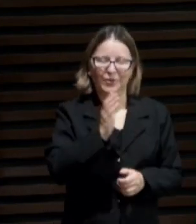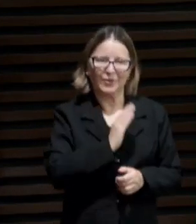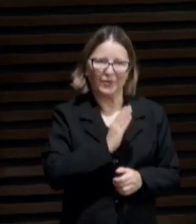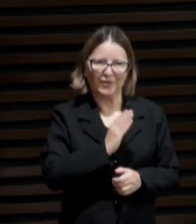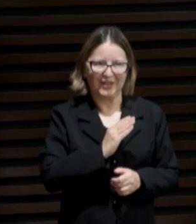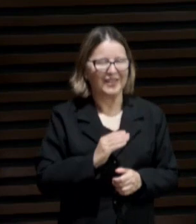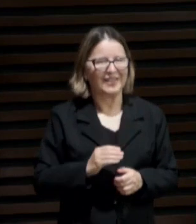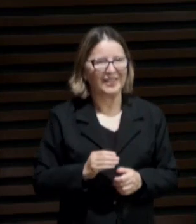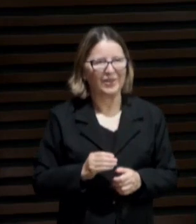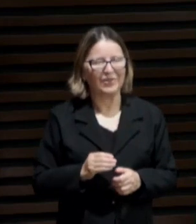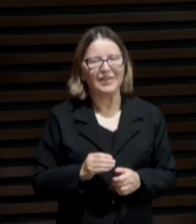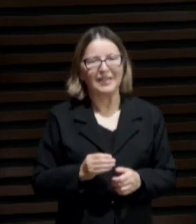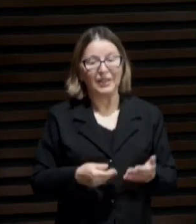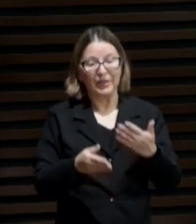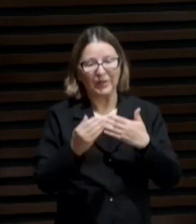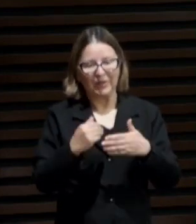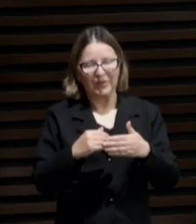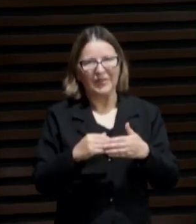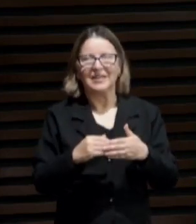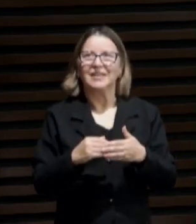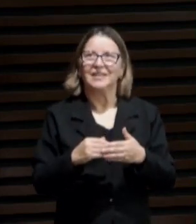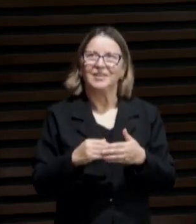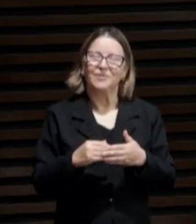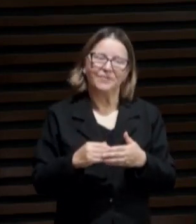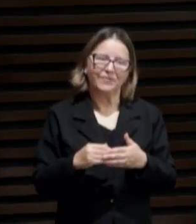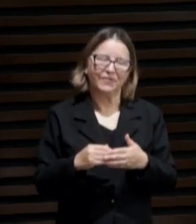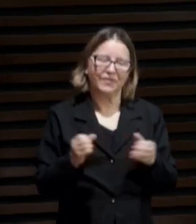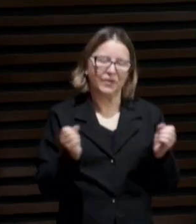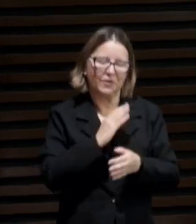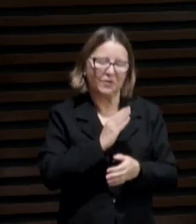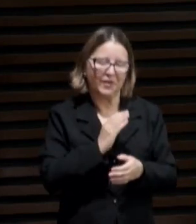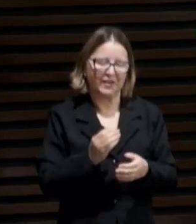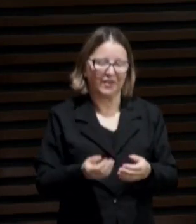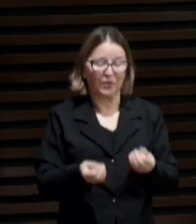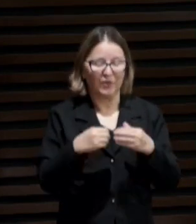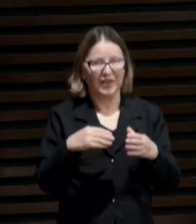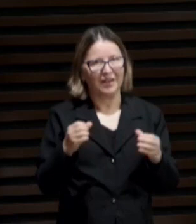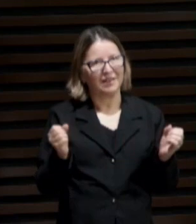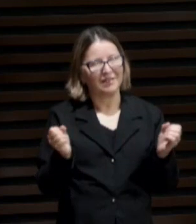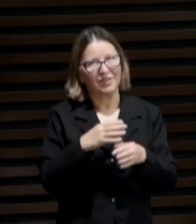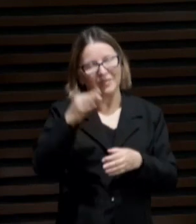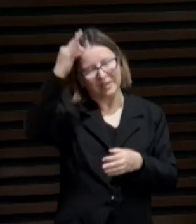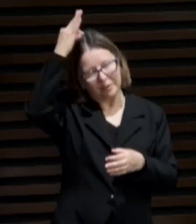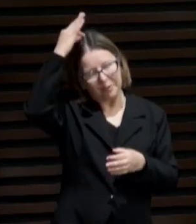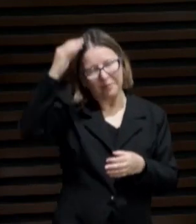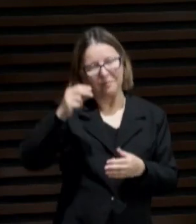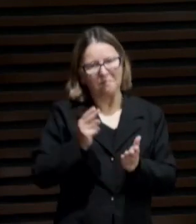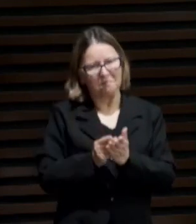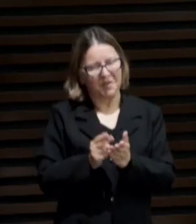Espírito dele e fazer com que nós andemos nos estatutos e guardemos. Mesmo com tudo isso, ainda somos pessoas